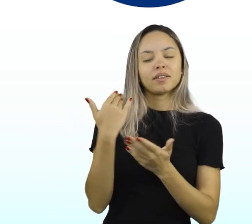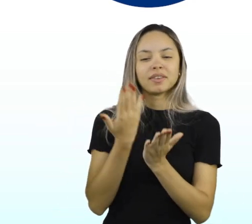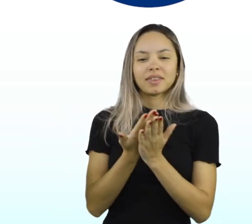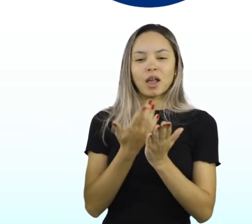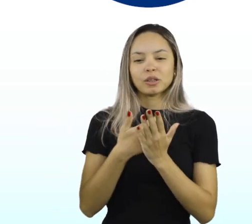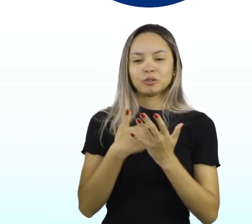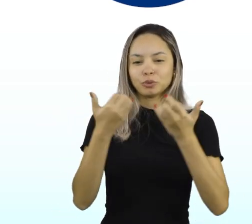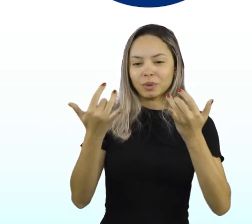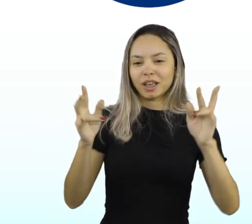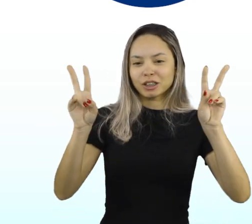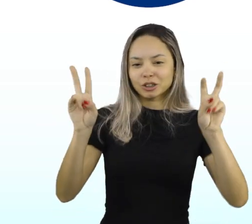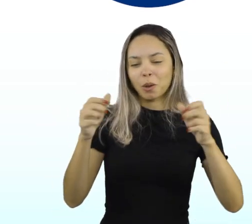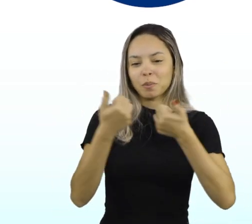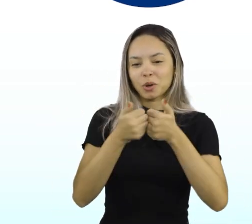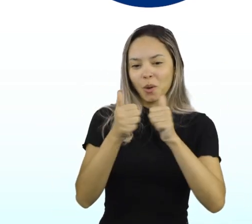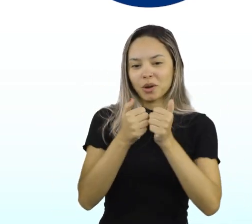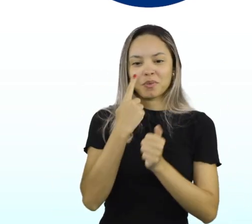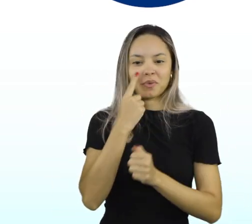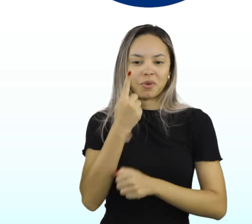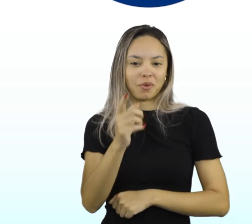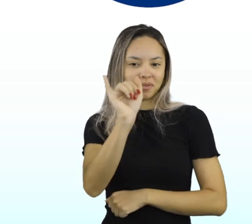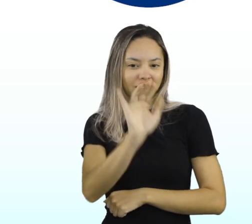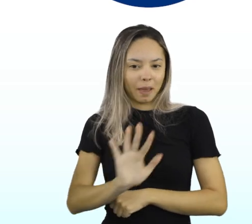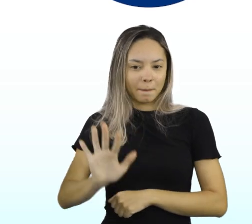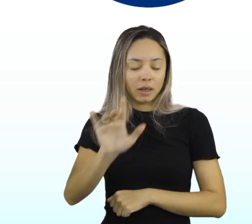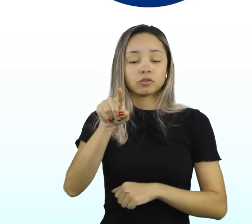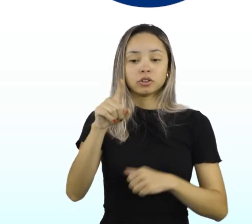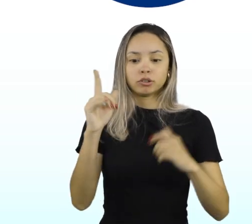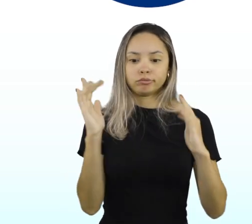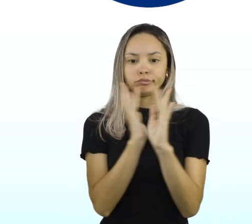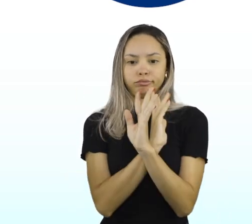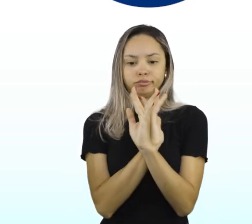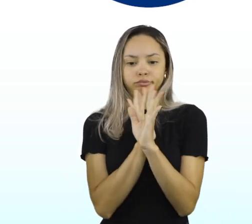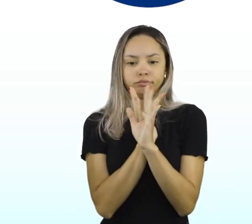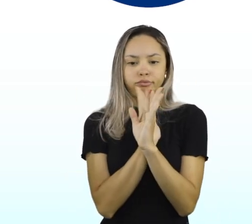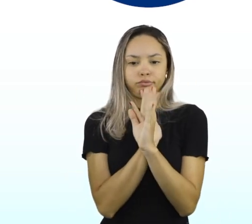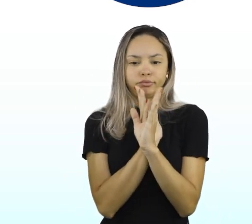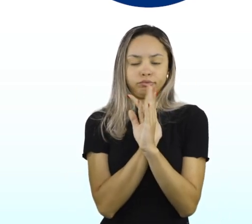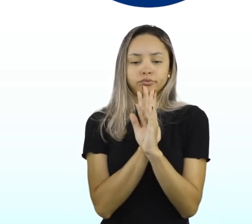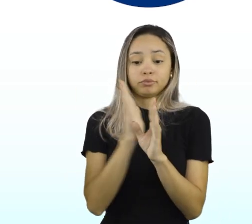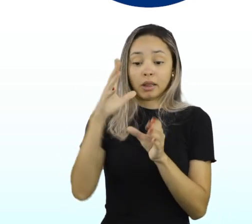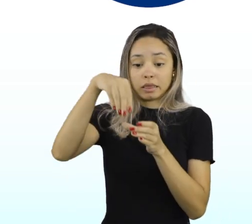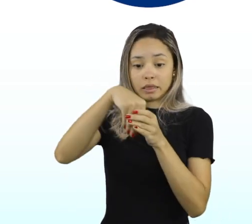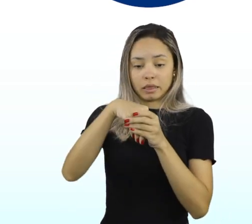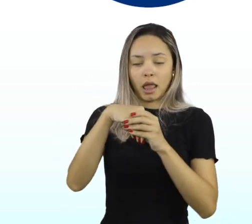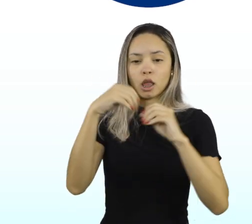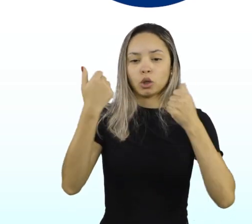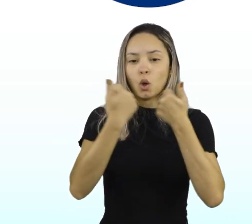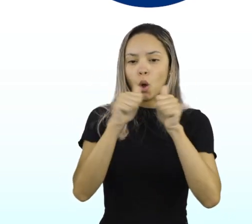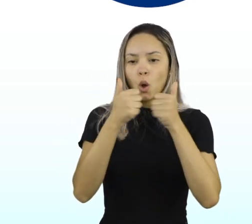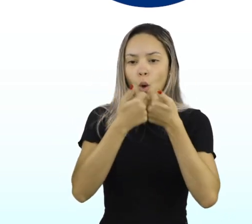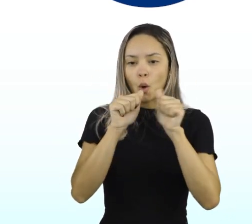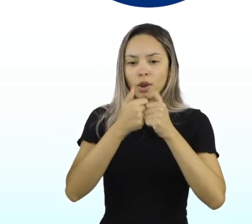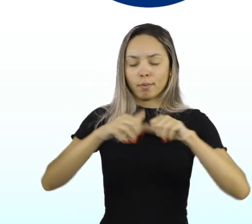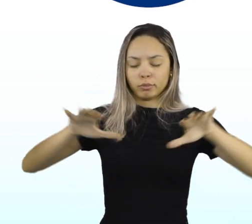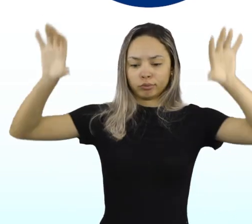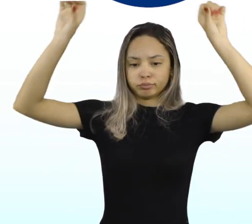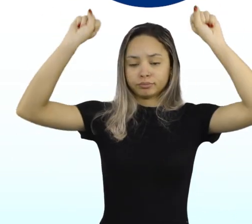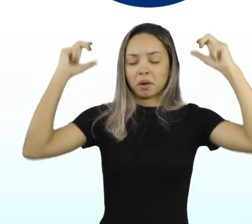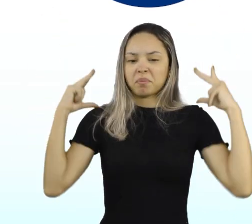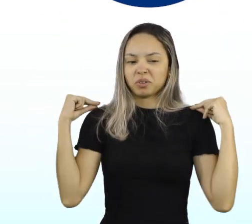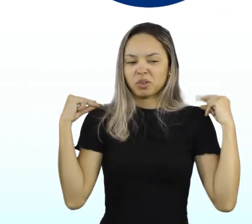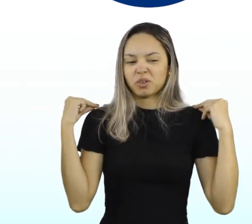busão. Você tá lá naquele busão lotado, cheio de gente, e o motorista olhou para você e disse: rapaz, eu vou sacanear